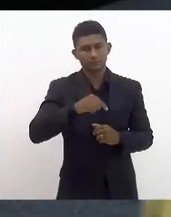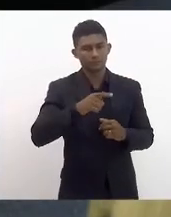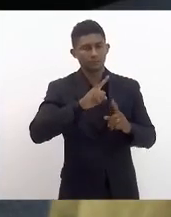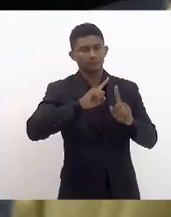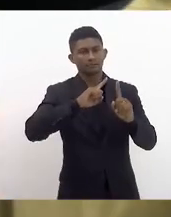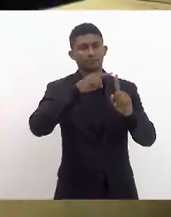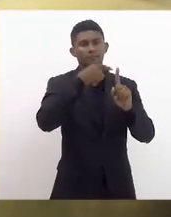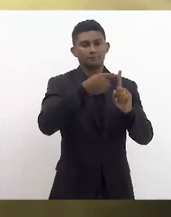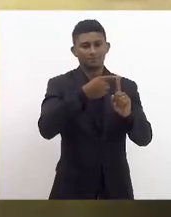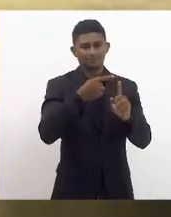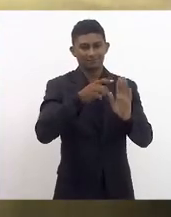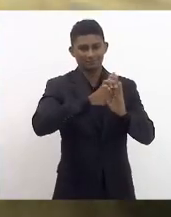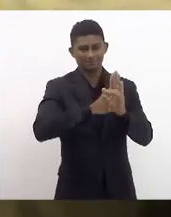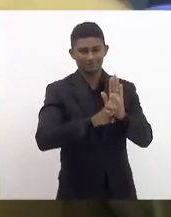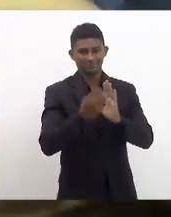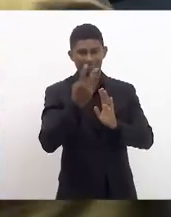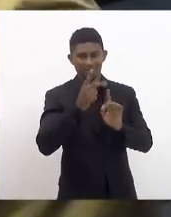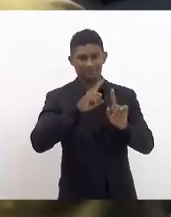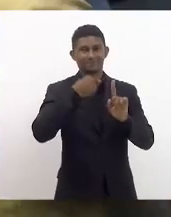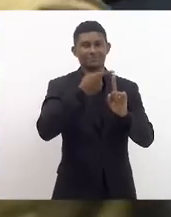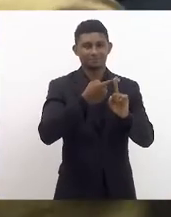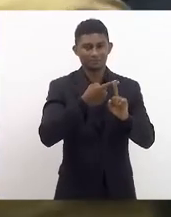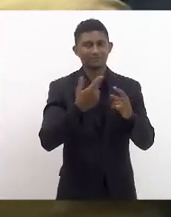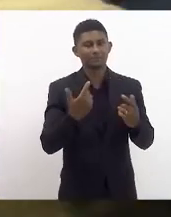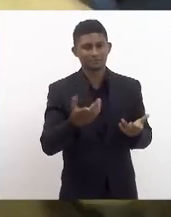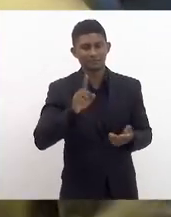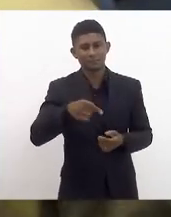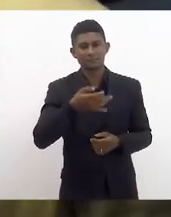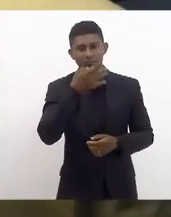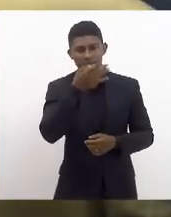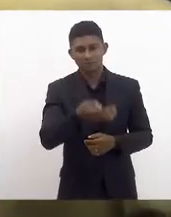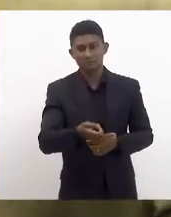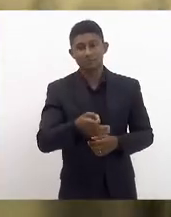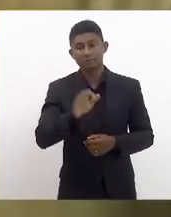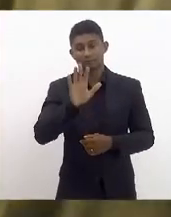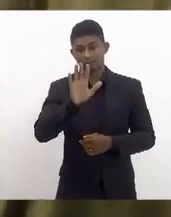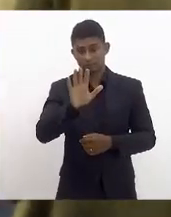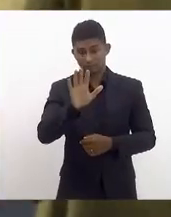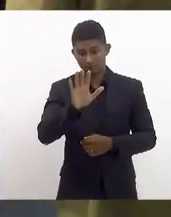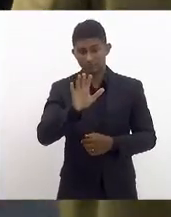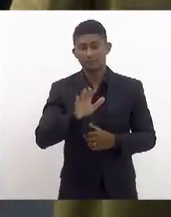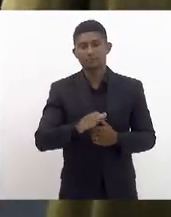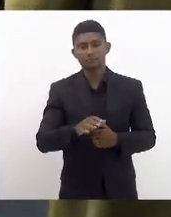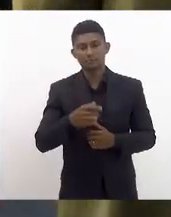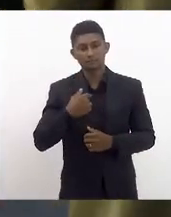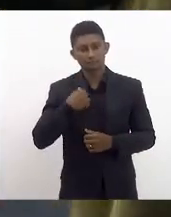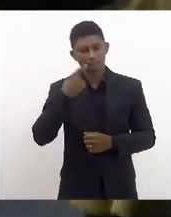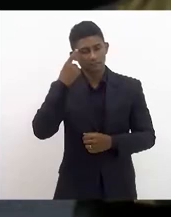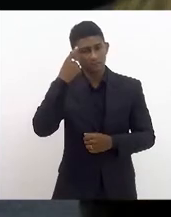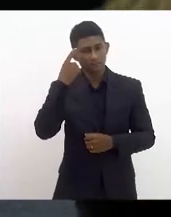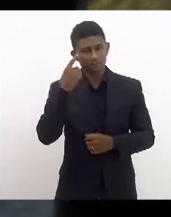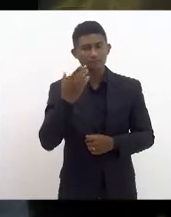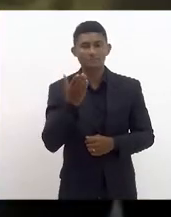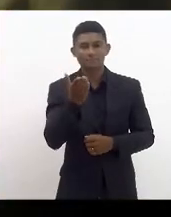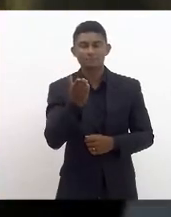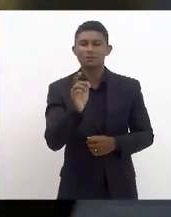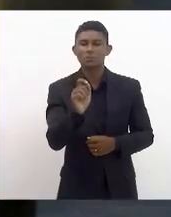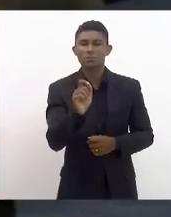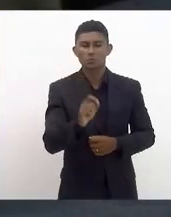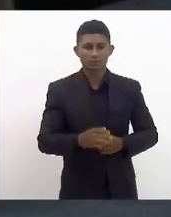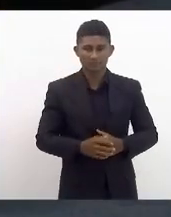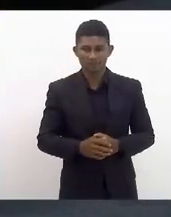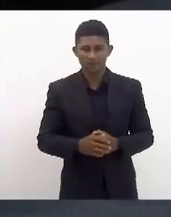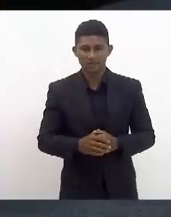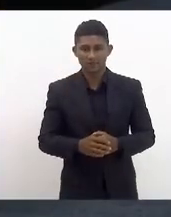aditivas. É o parecer, senhor presidente. Mas, cumpre-me lembrar a Vossa Excelência que,